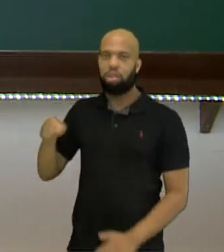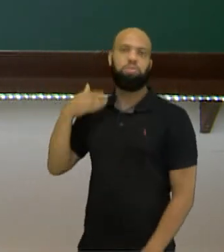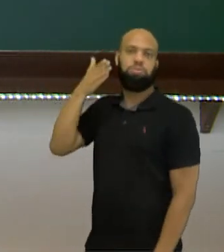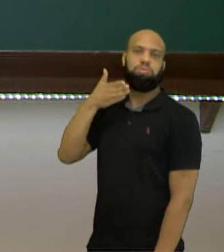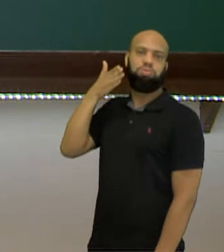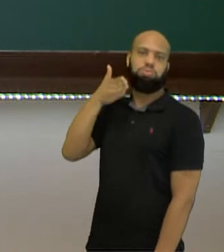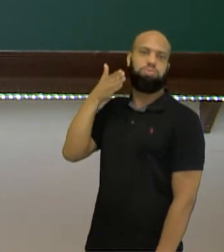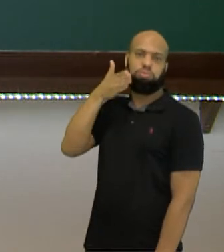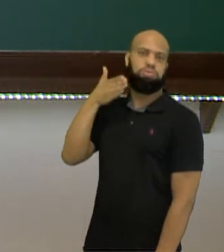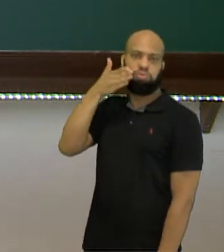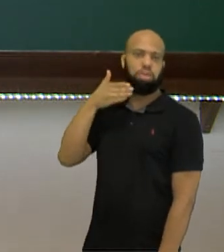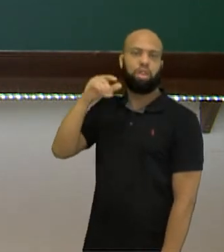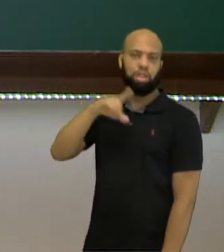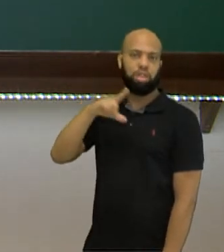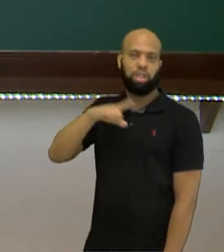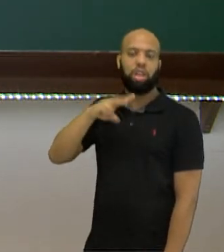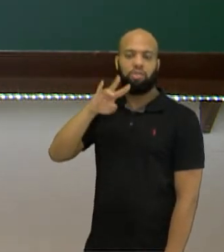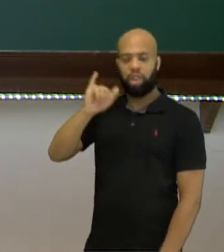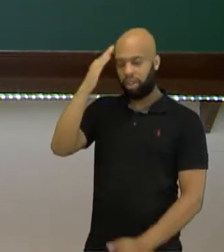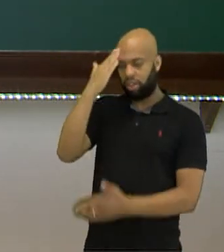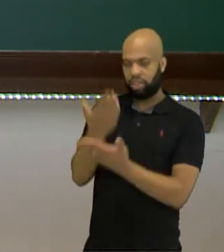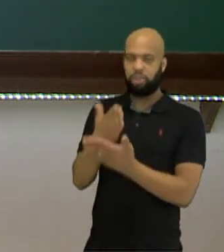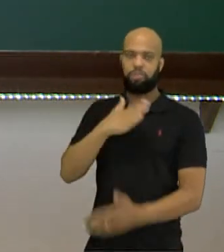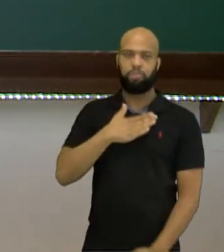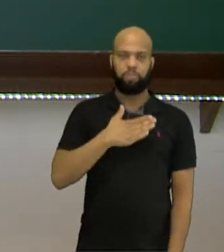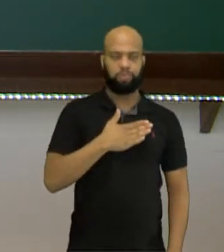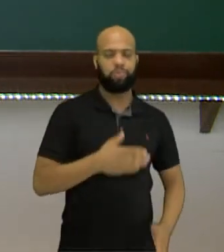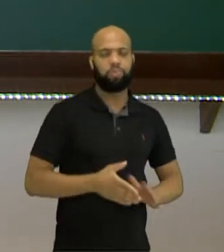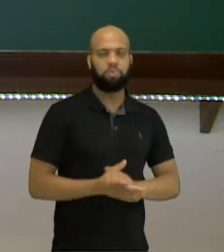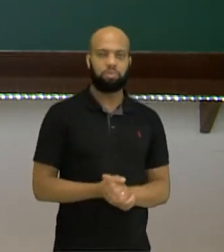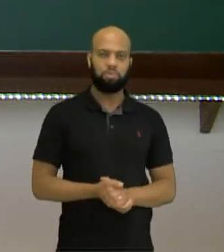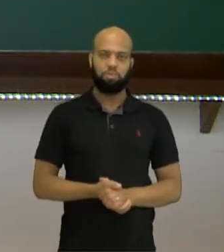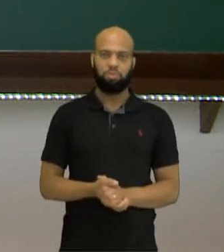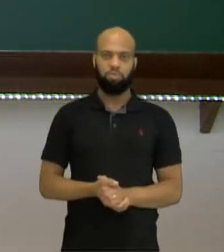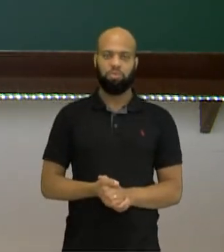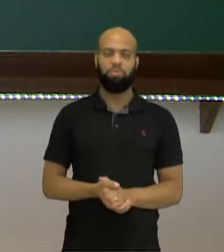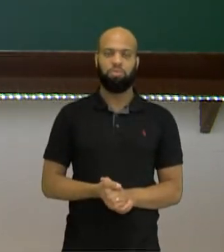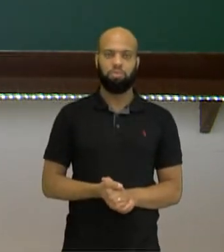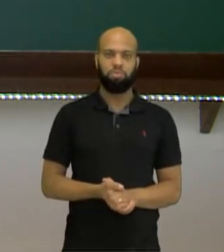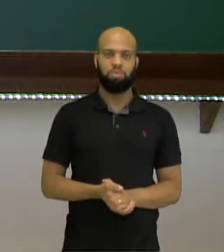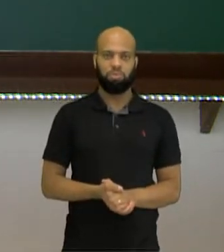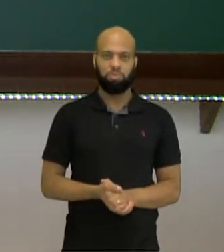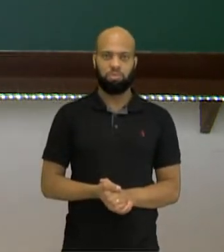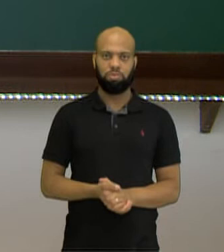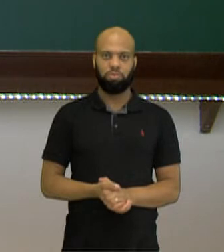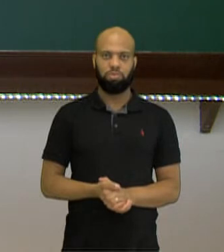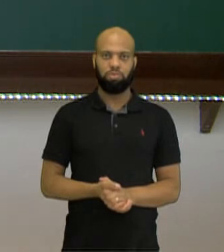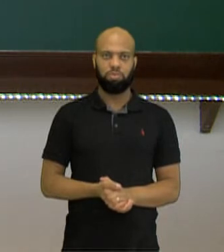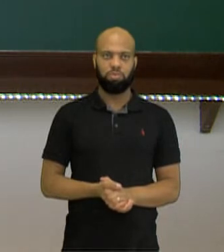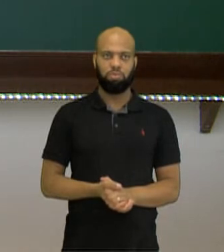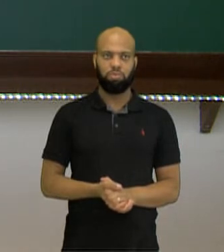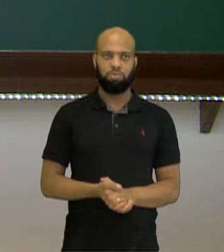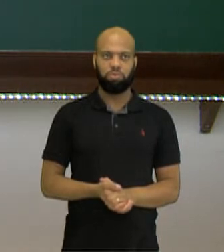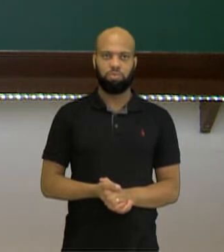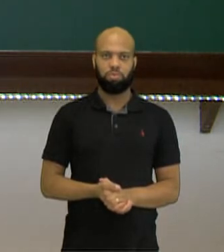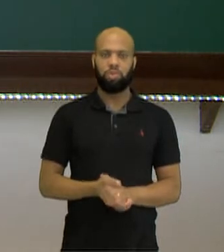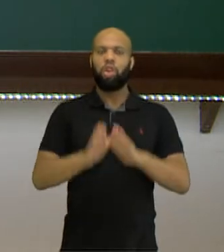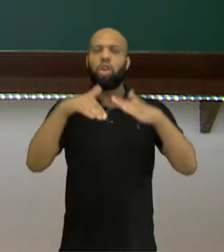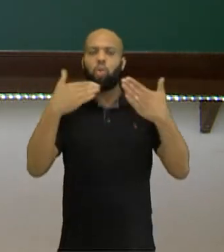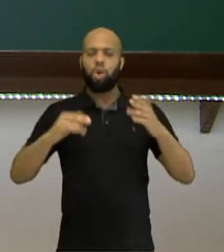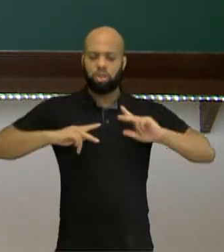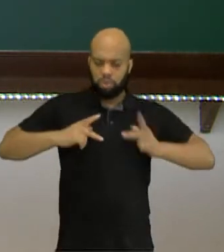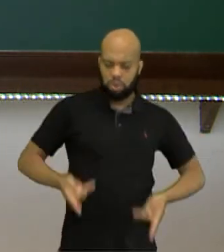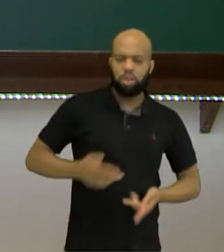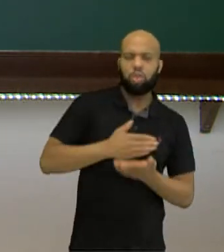as várias outras pessoas a se convencerem acreditarem nas minhas ideias que eu estou correto e quando que a